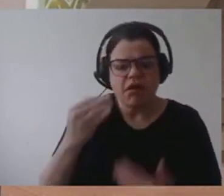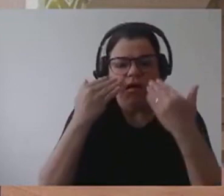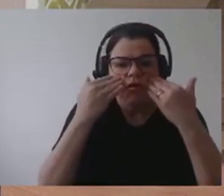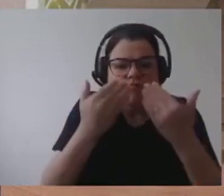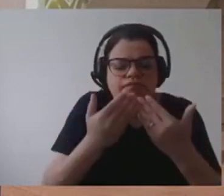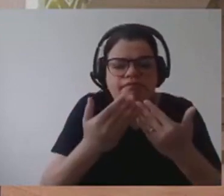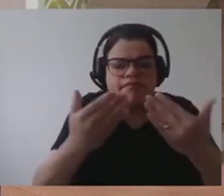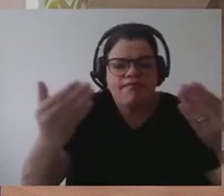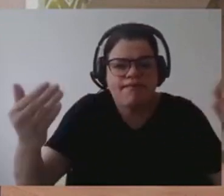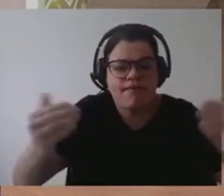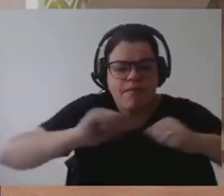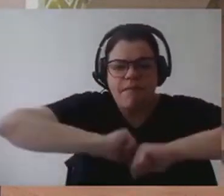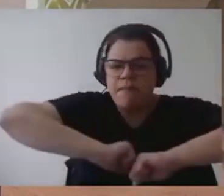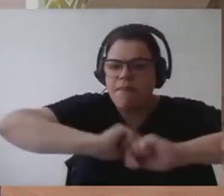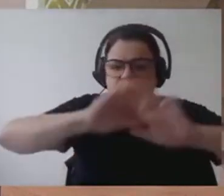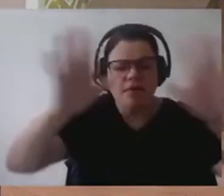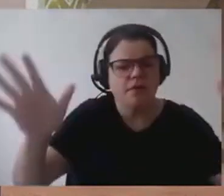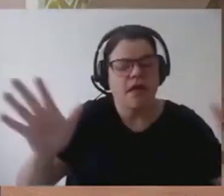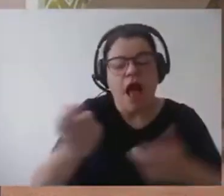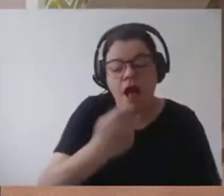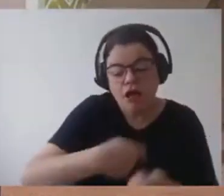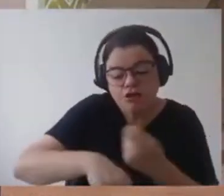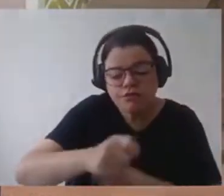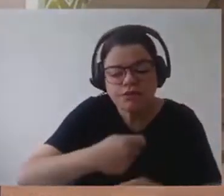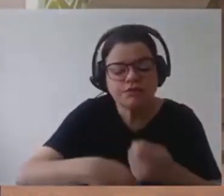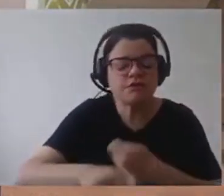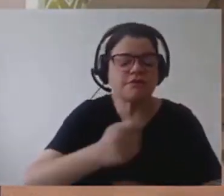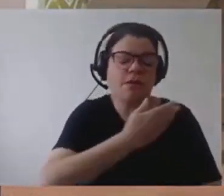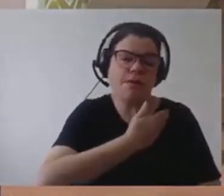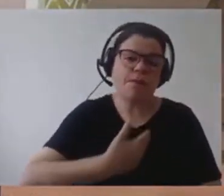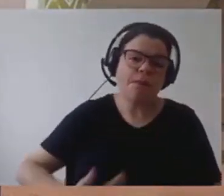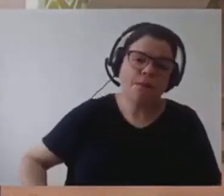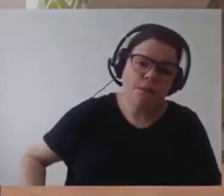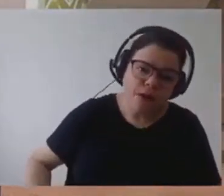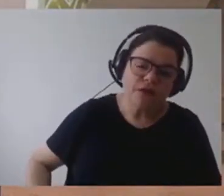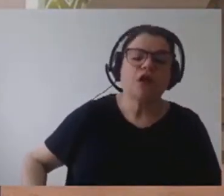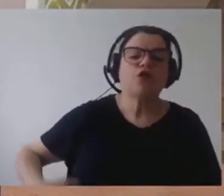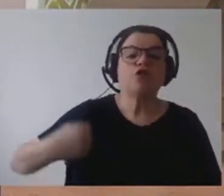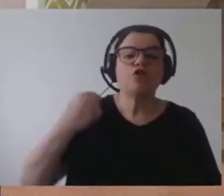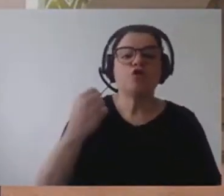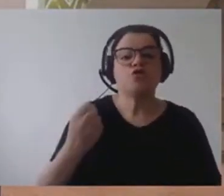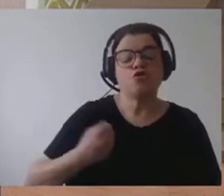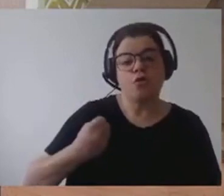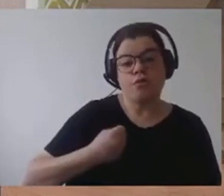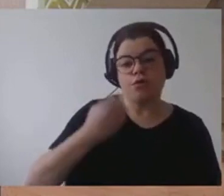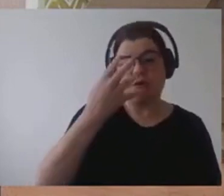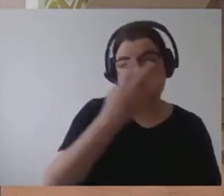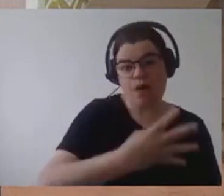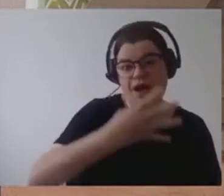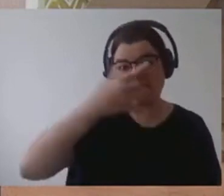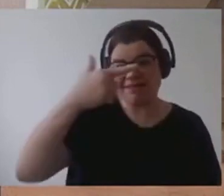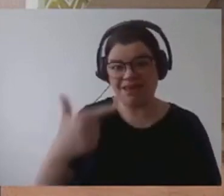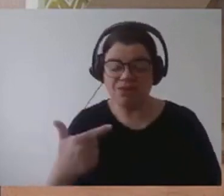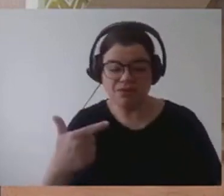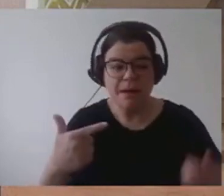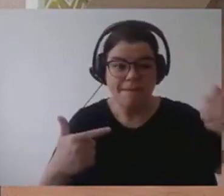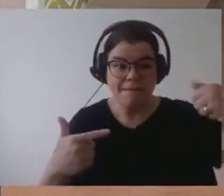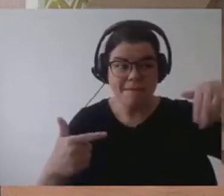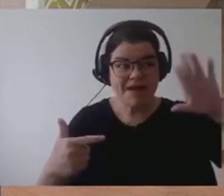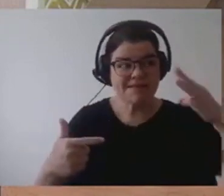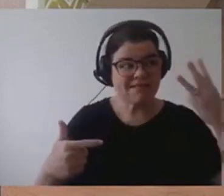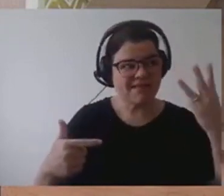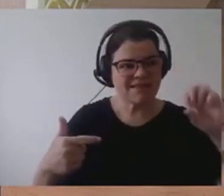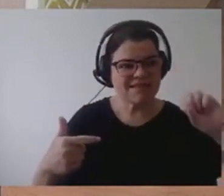da administração pública o que nos deixou na posição número 42 pito entre mais de 380